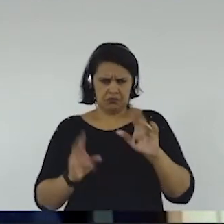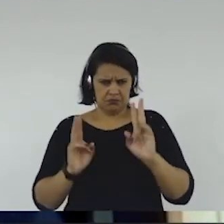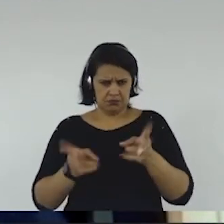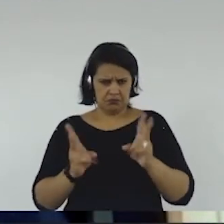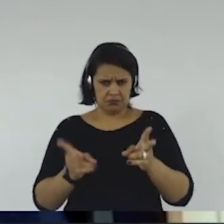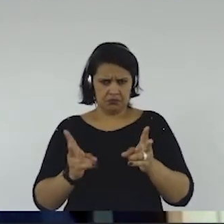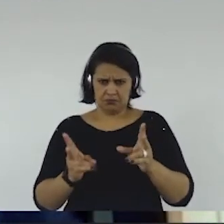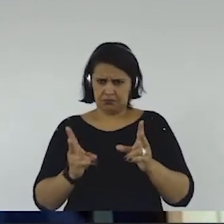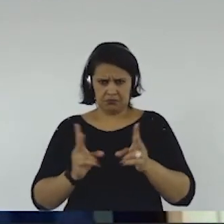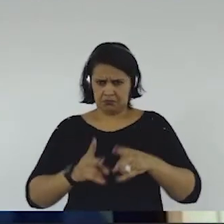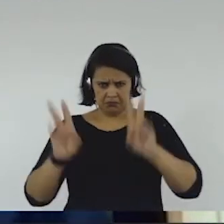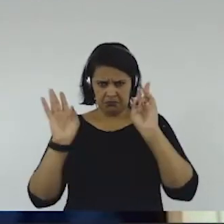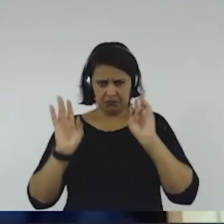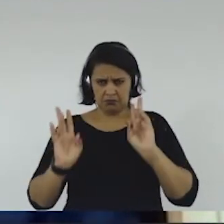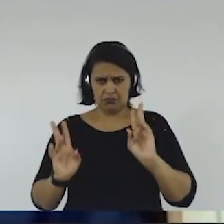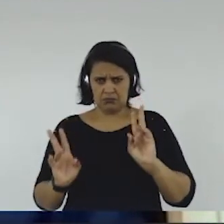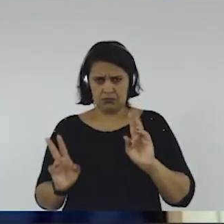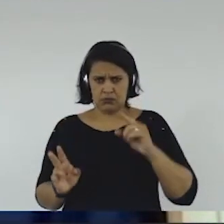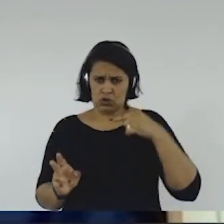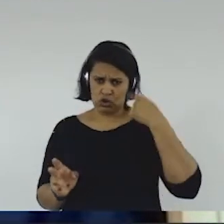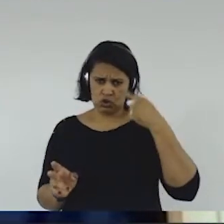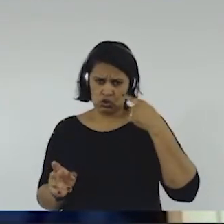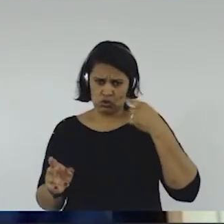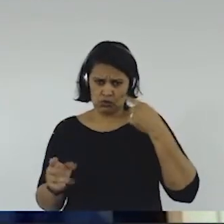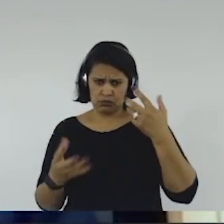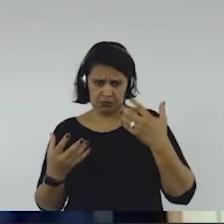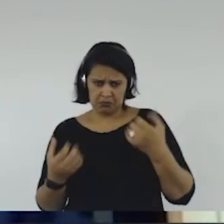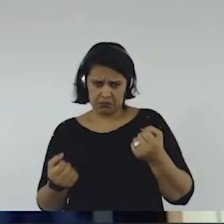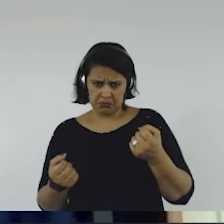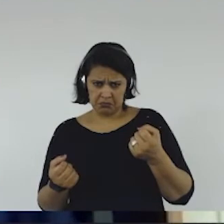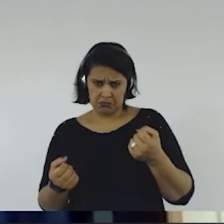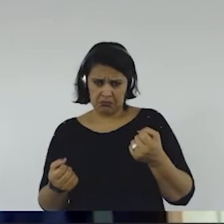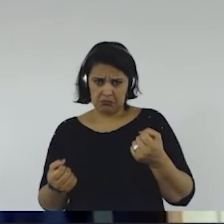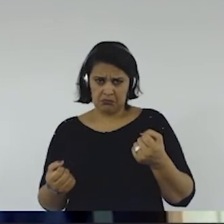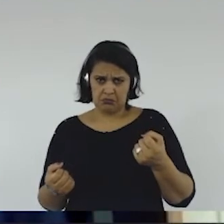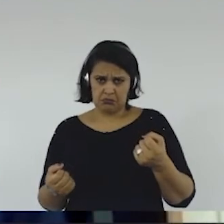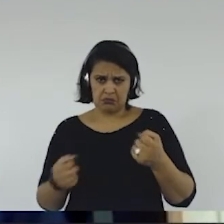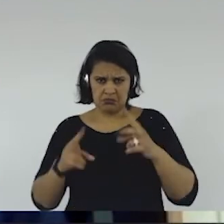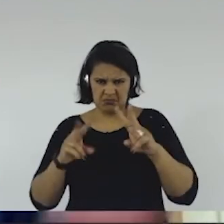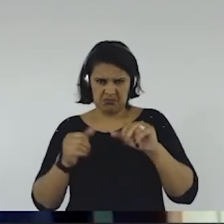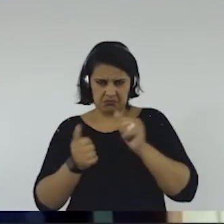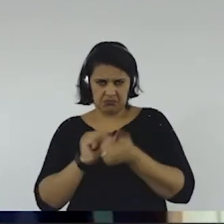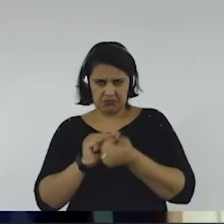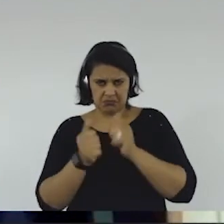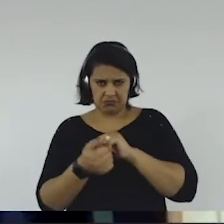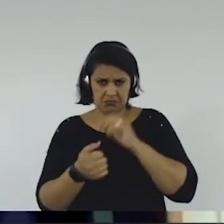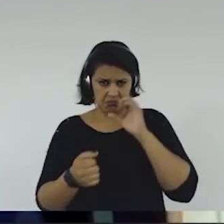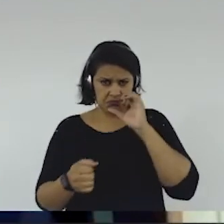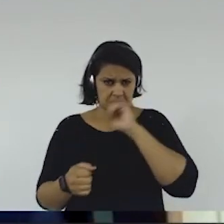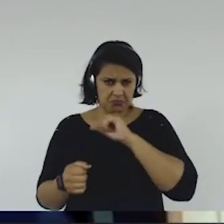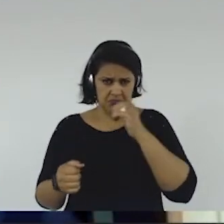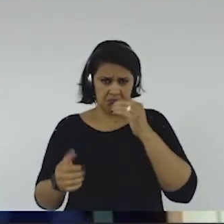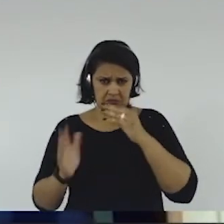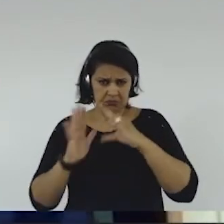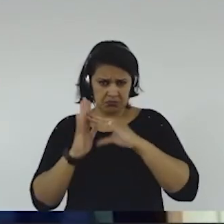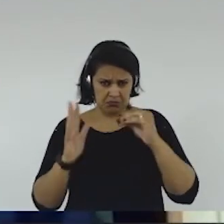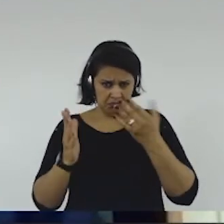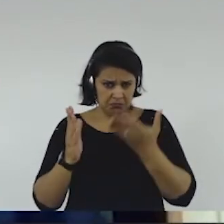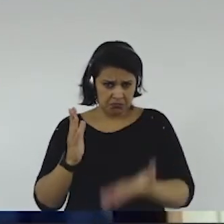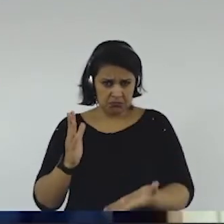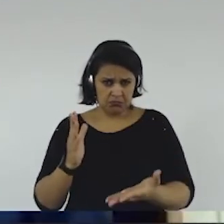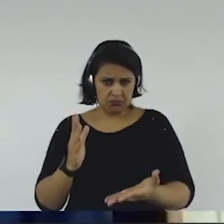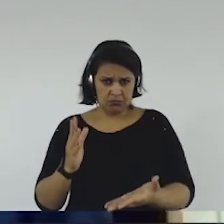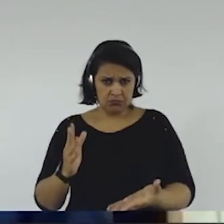e de forma definitiva? Os advogados arbitralistas vão se adequar também rapidamente a esse novo modelo